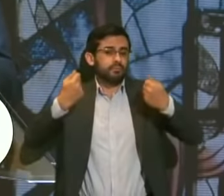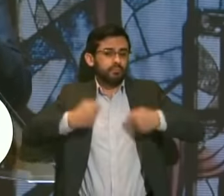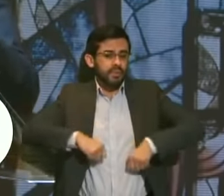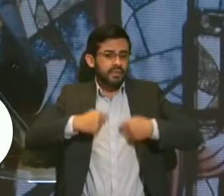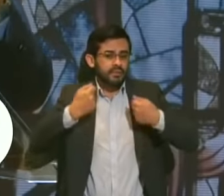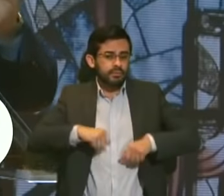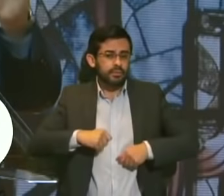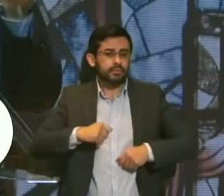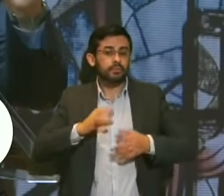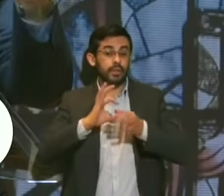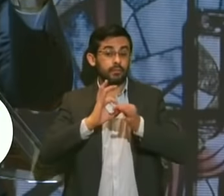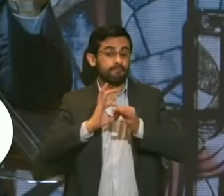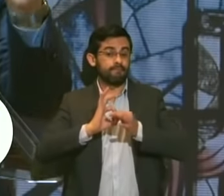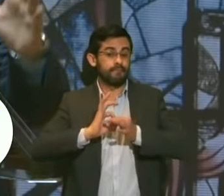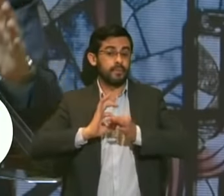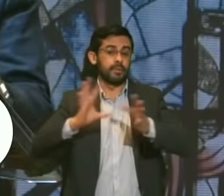de